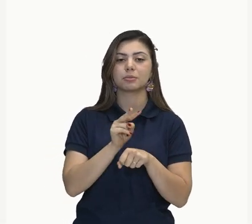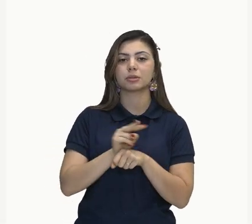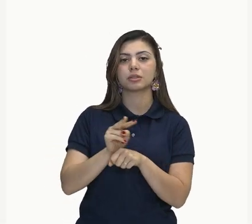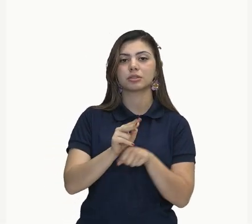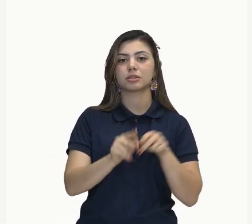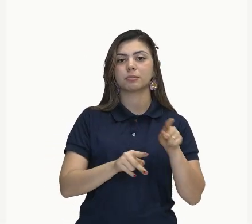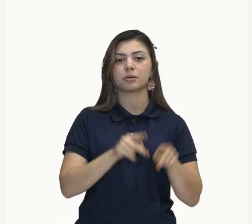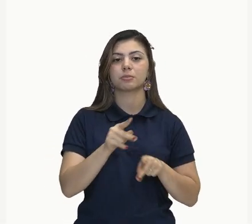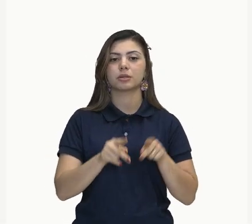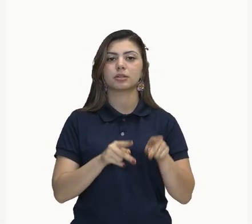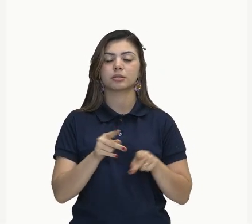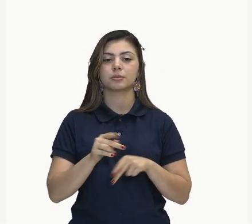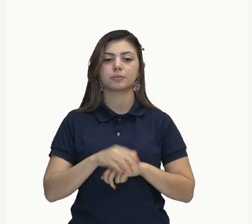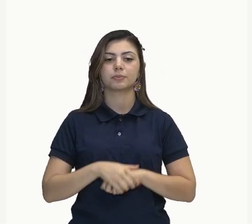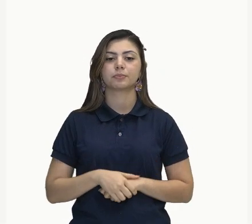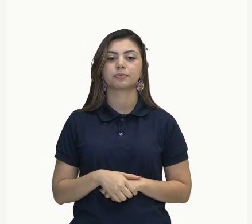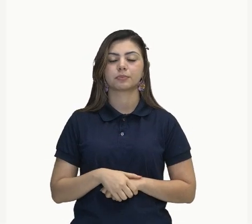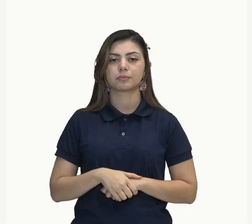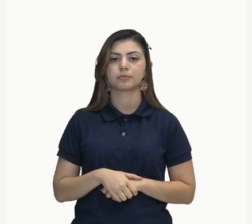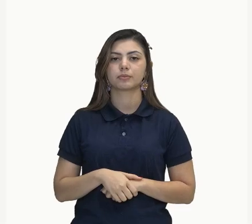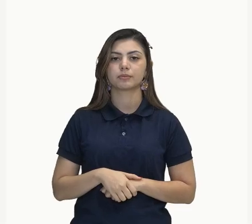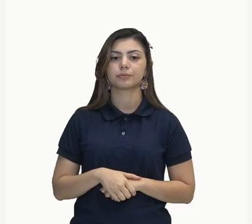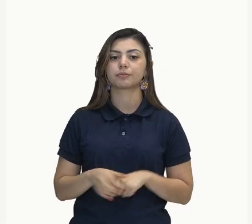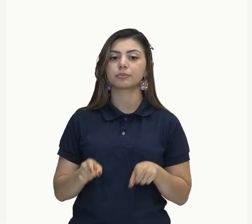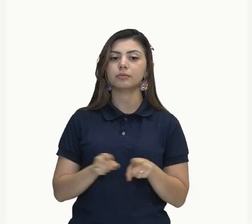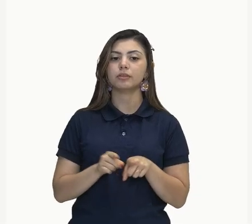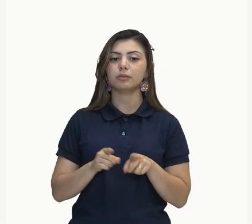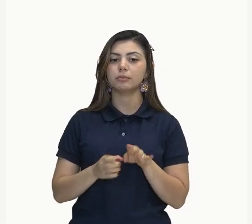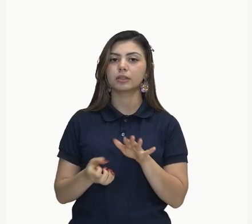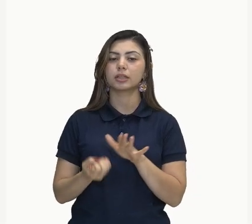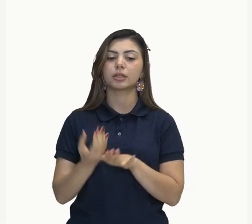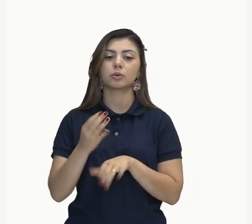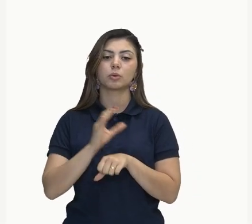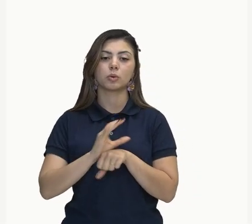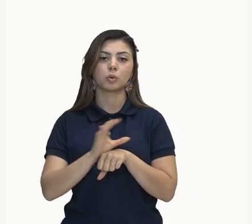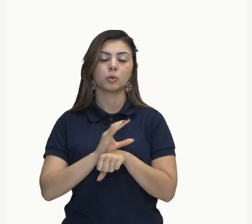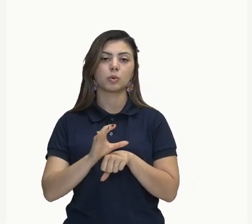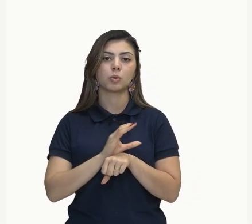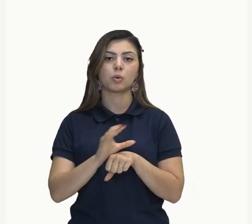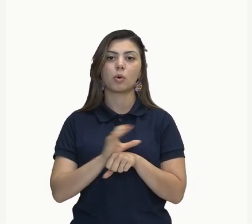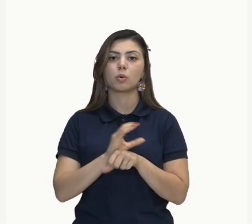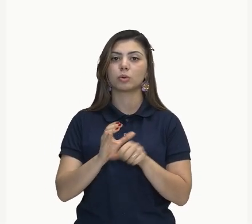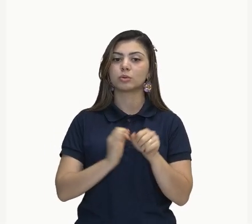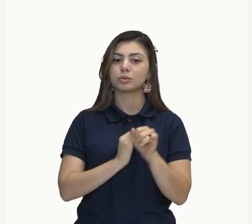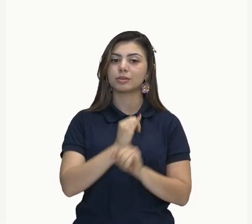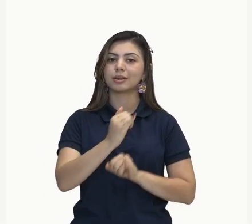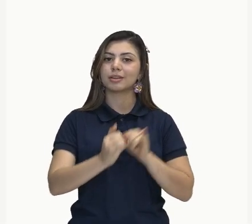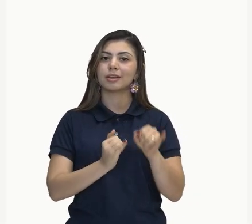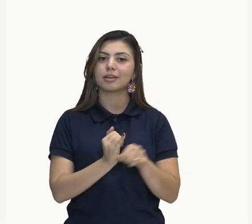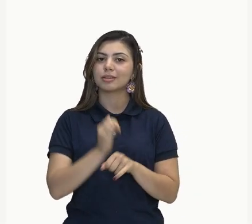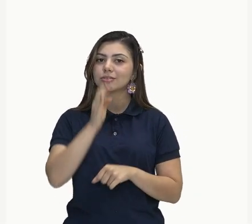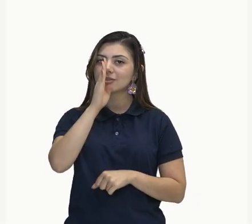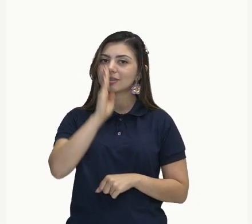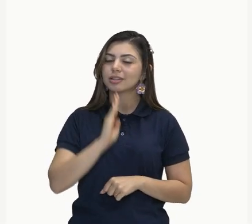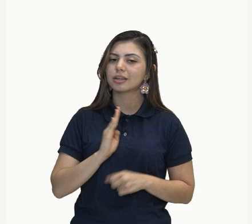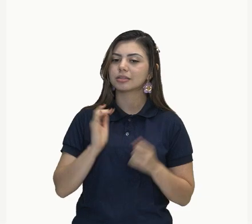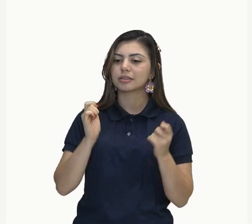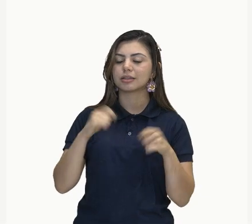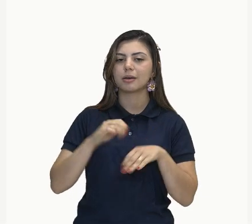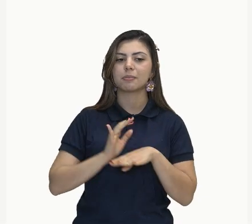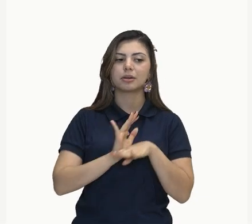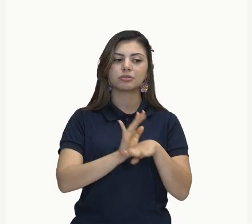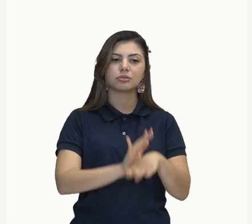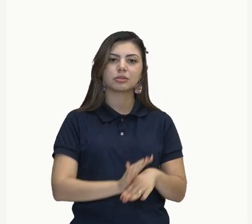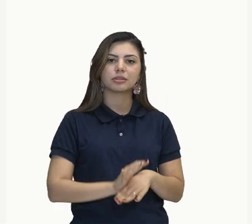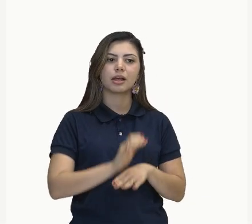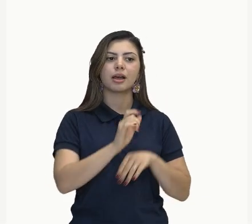população. Criou ainda o acesso a cursos online gratuitos que ajudam pessoas